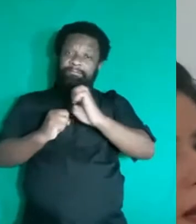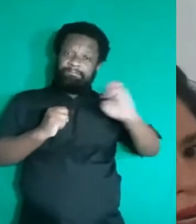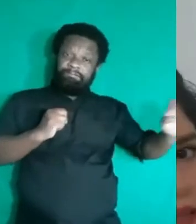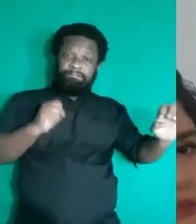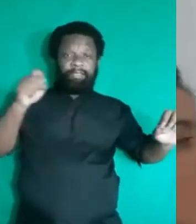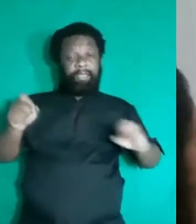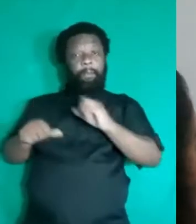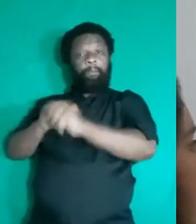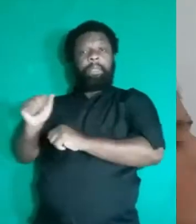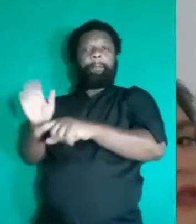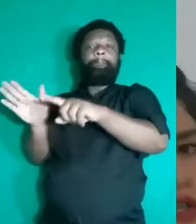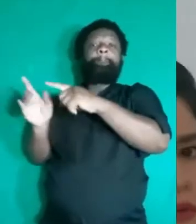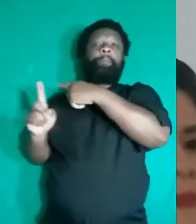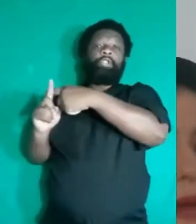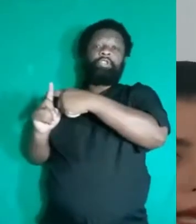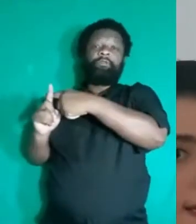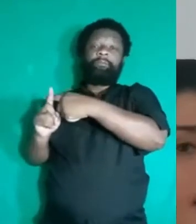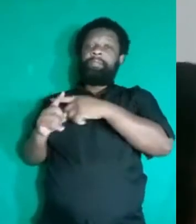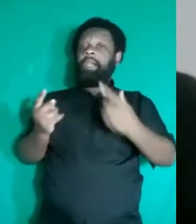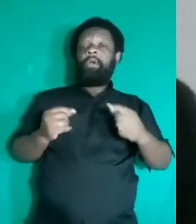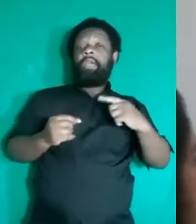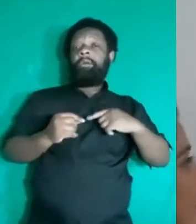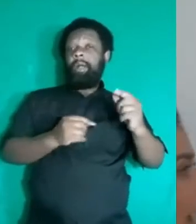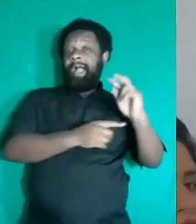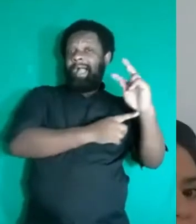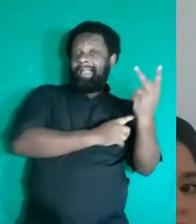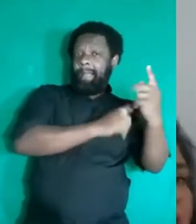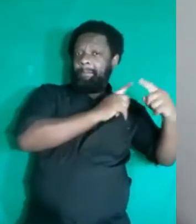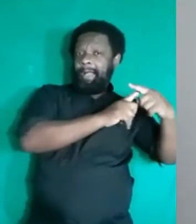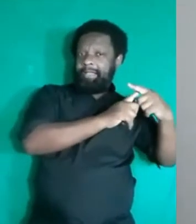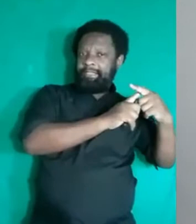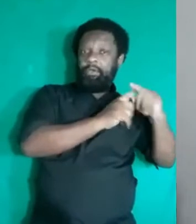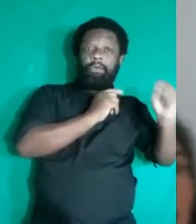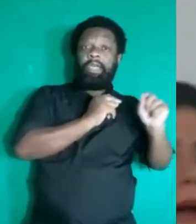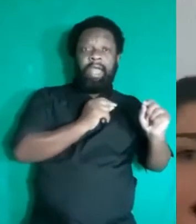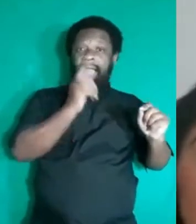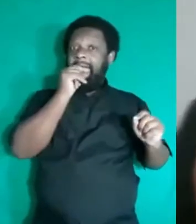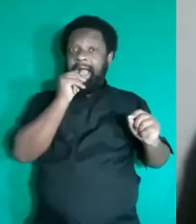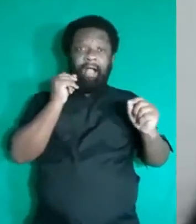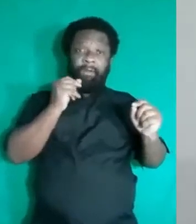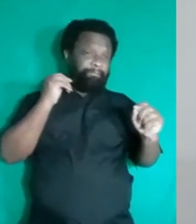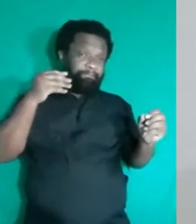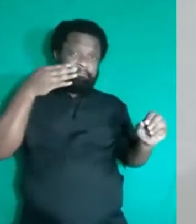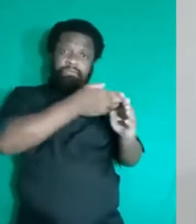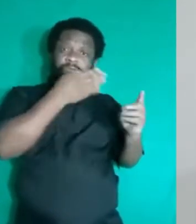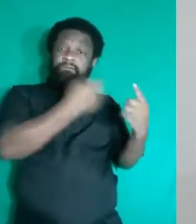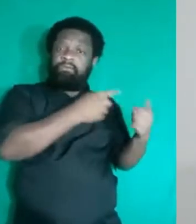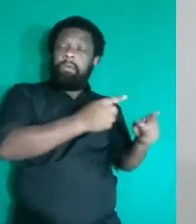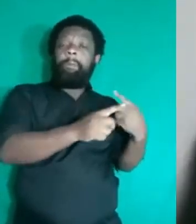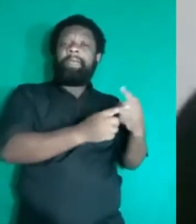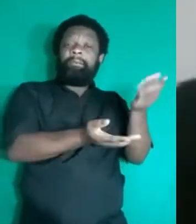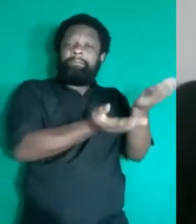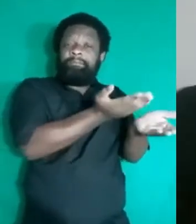se desestabiliza, ficando positivo. Beleza? Então, na realidade, o que acontece não é a formação do H+, porque quando o H+ é